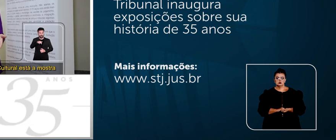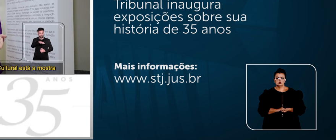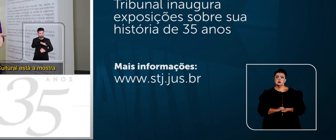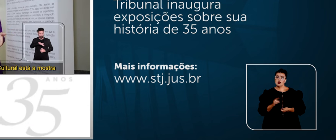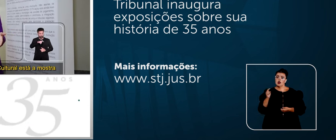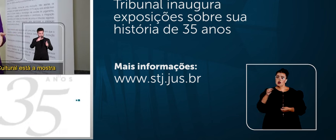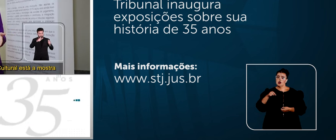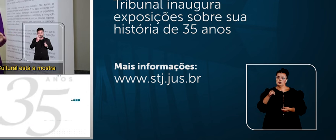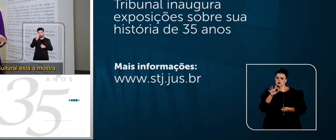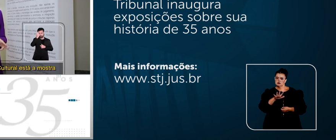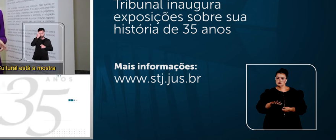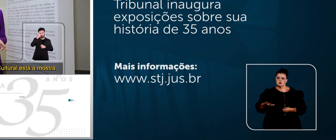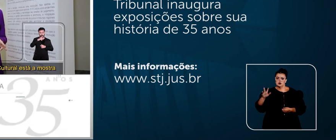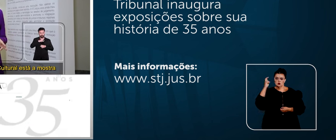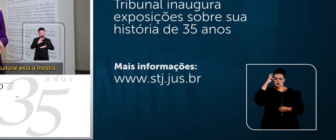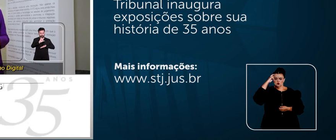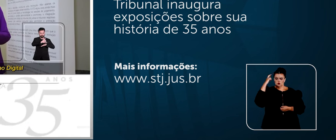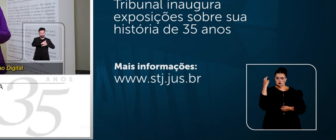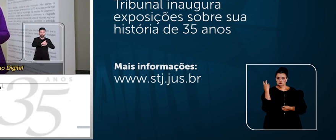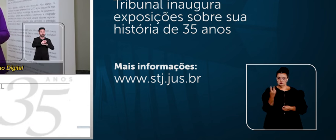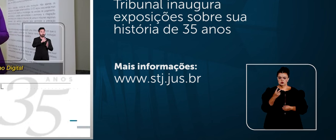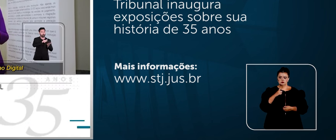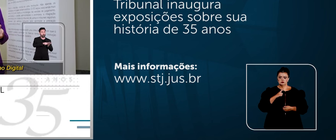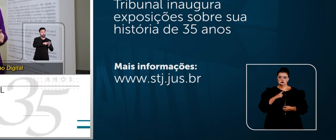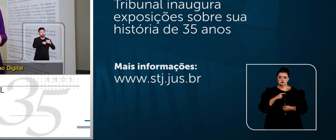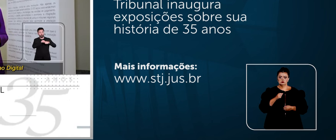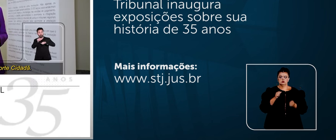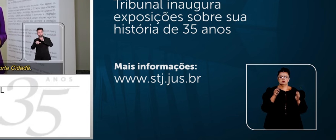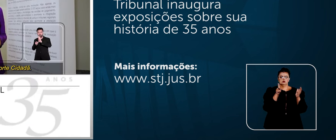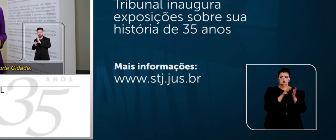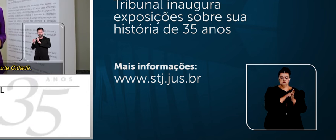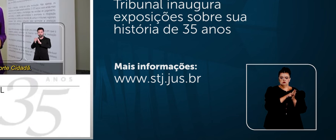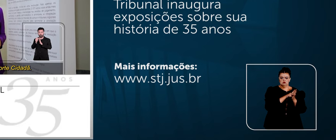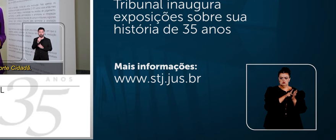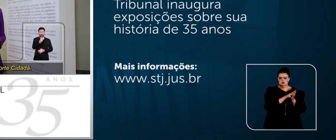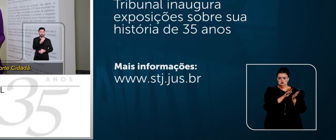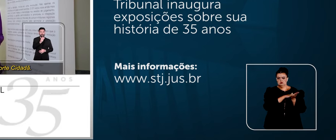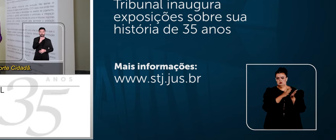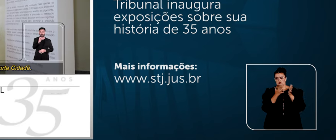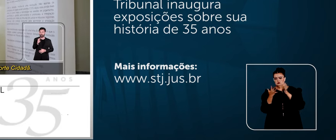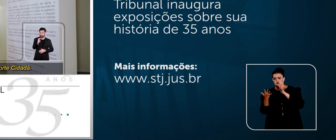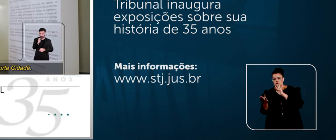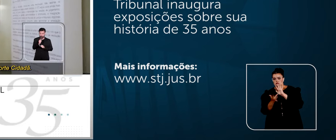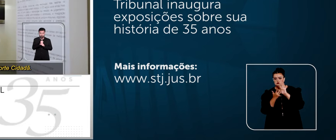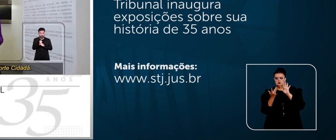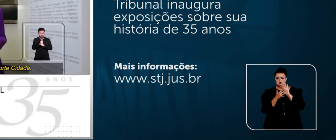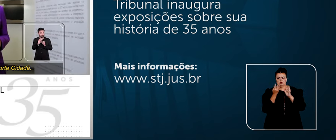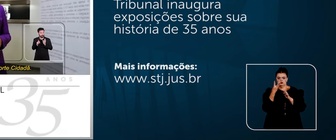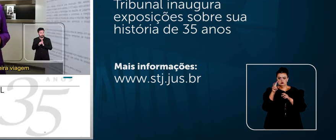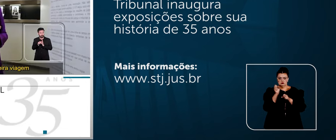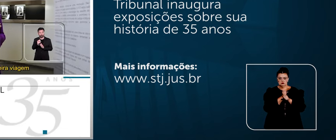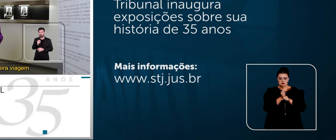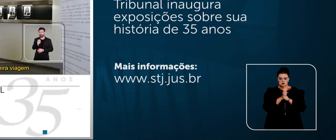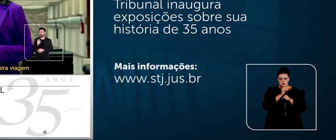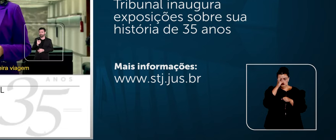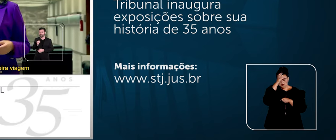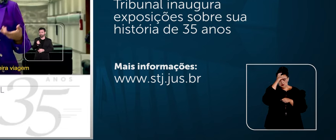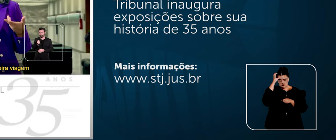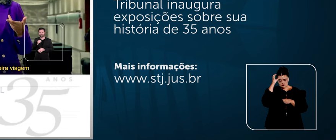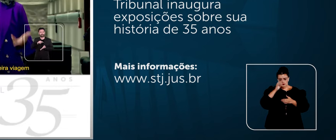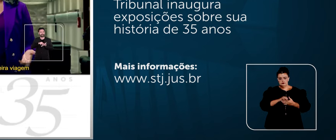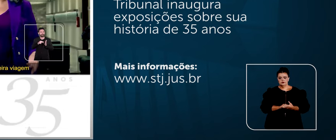aqui no espaço cultural está a amostra do papel ao digital 35 anos da corte cidadã uma